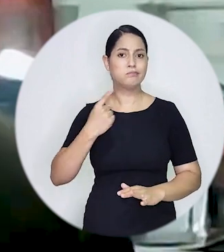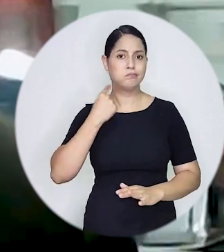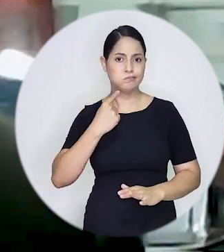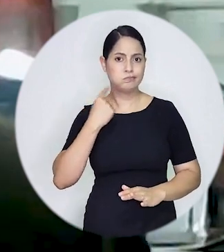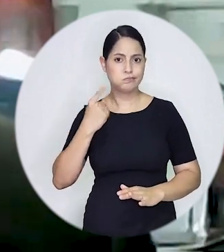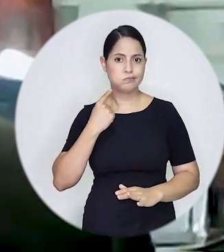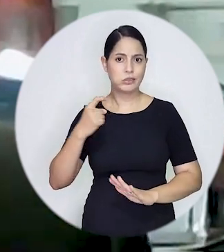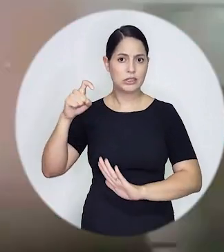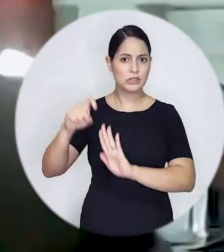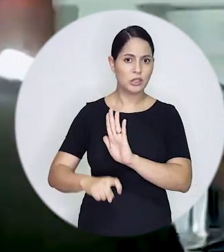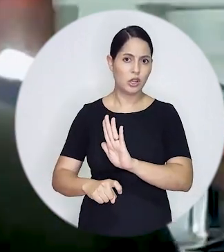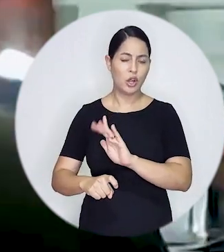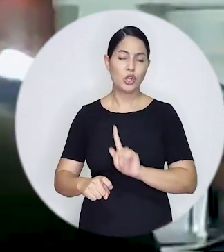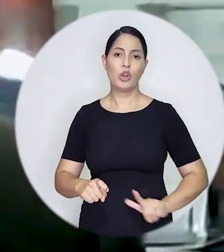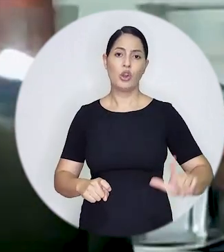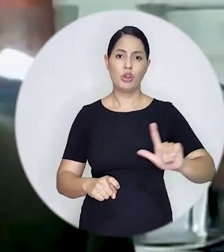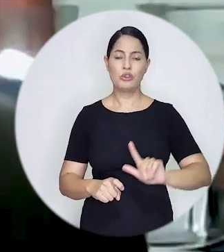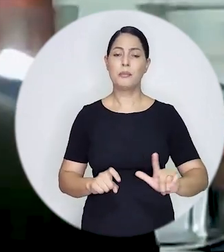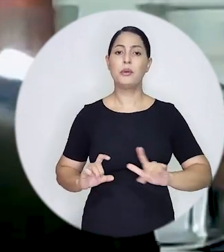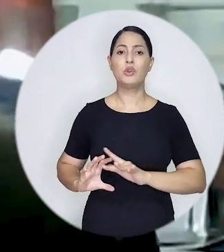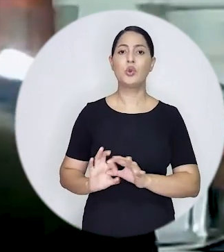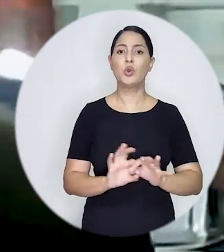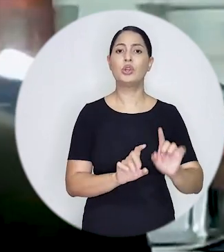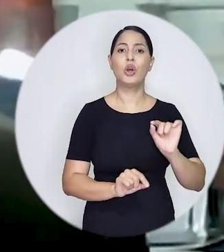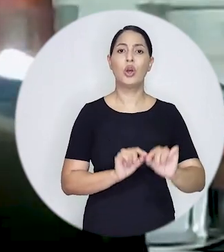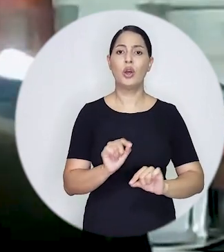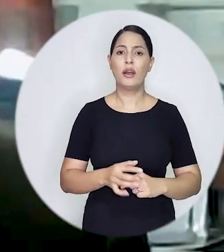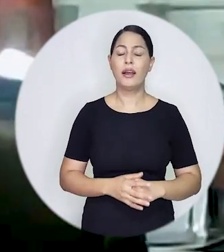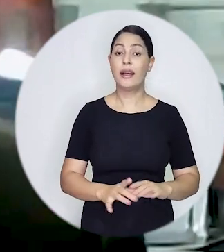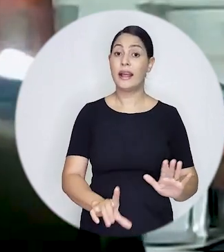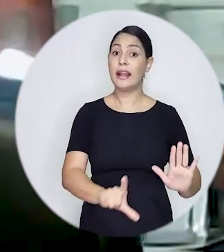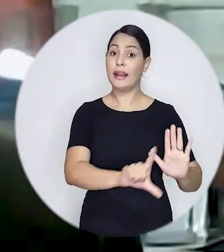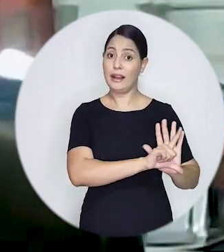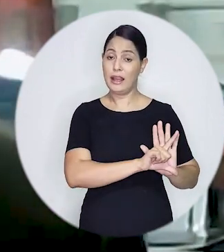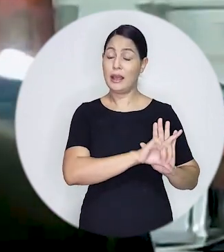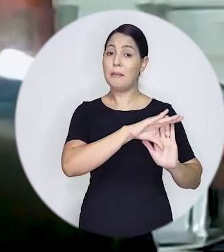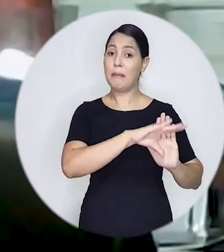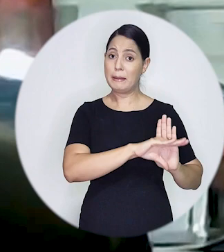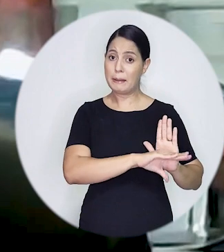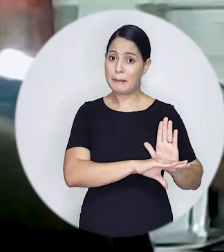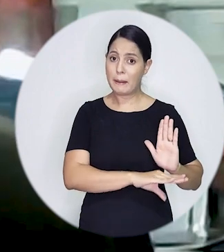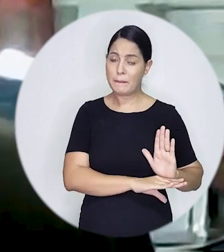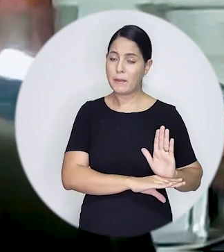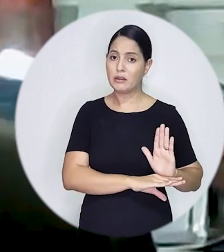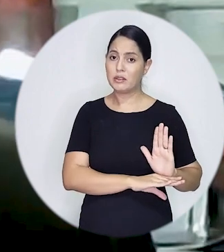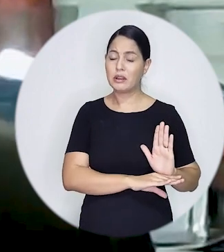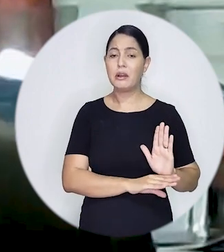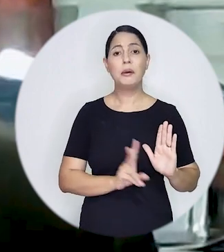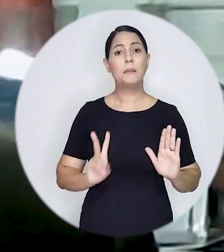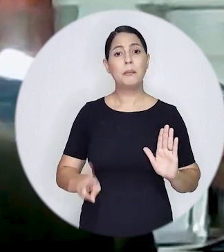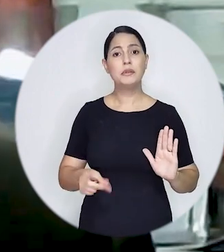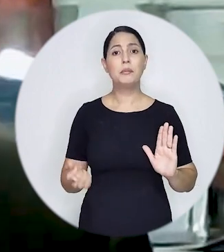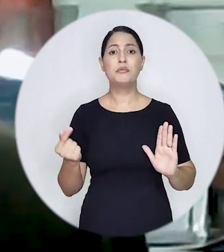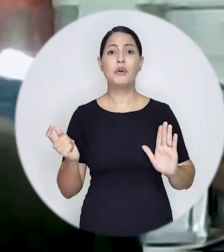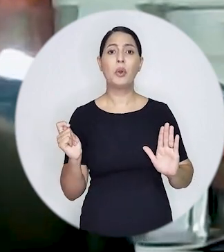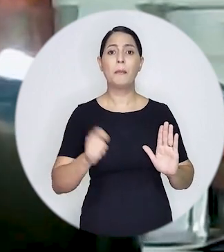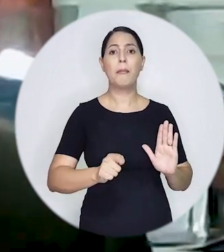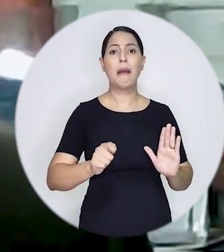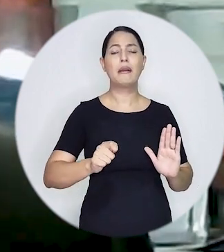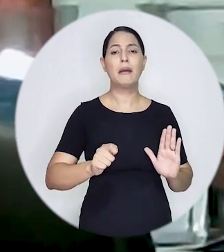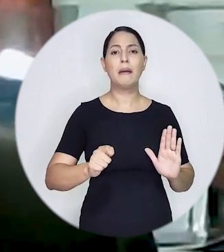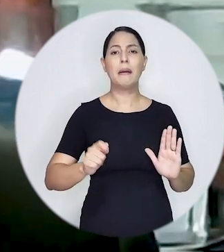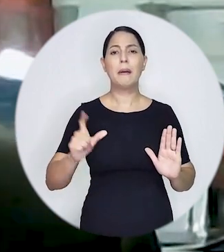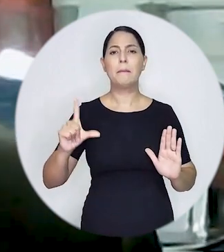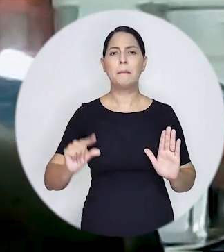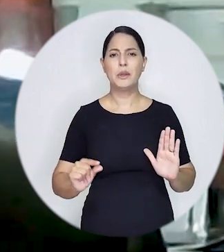o valor sempre menor possível. Seria de uma hipocrisia fantástica, de um cinismo total dizer